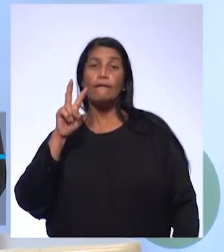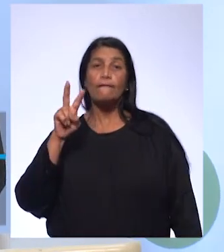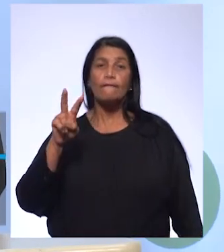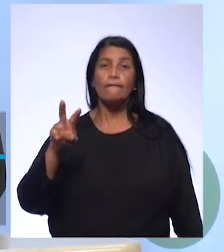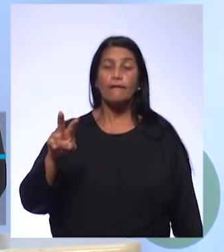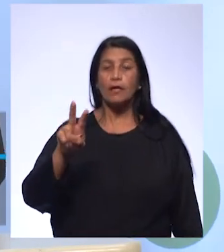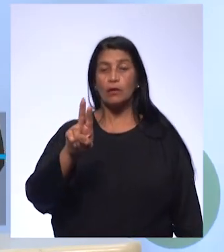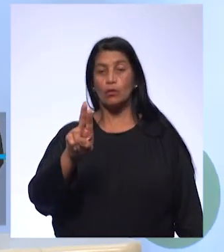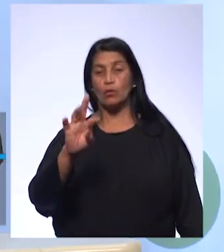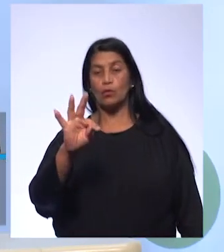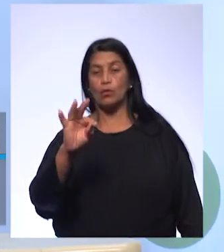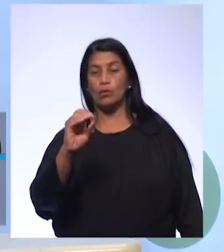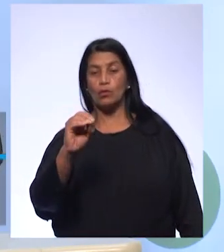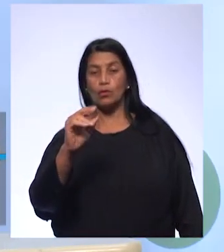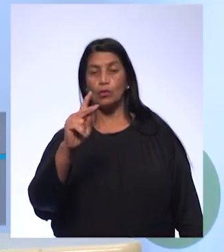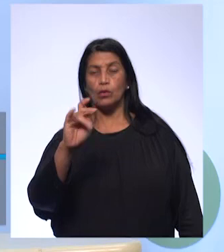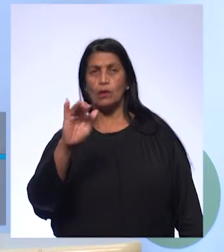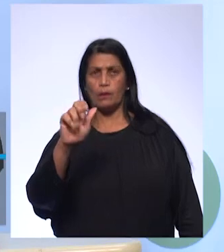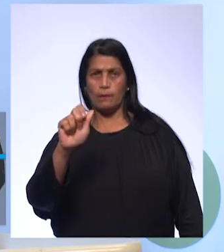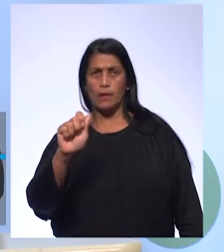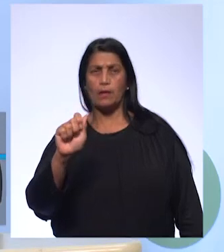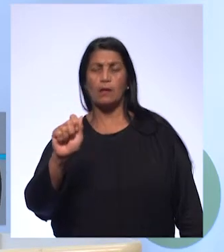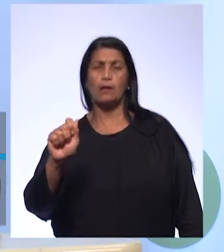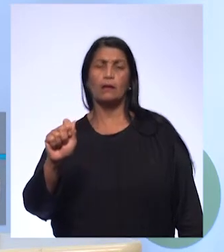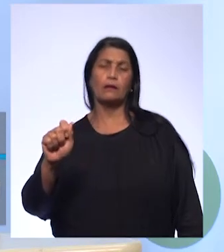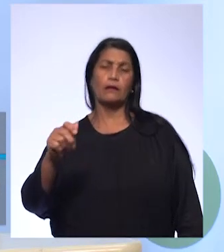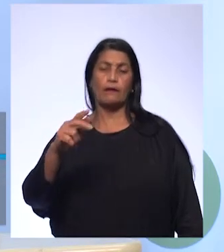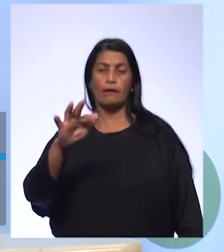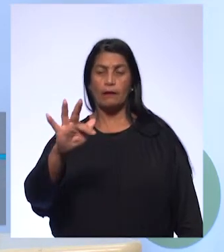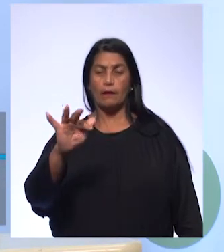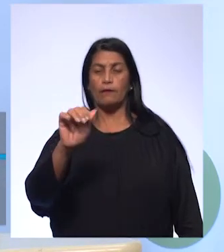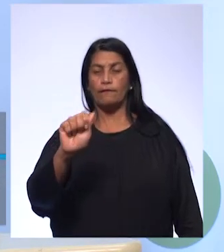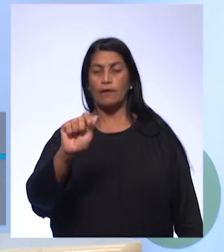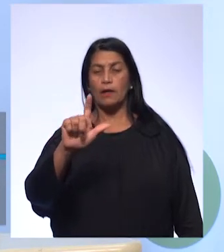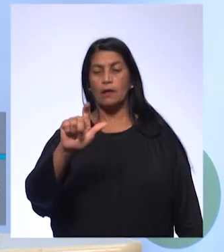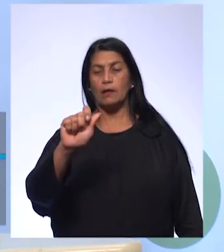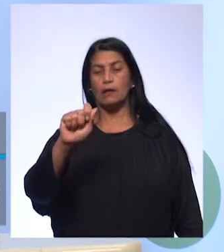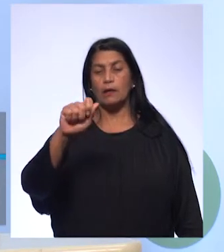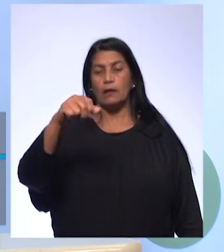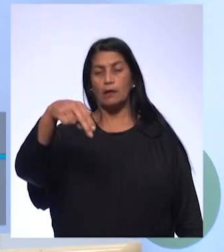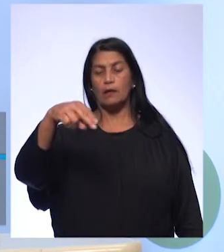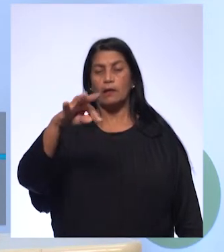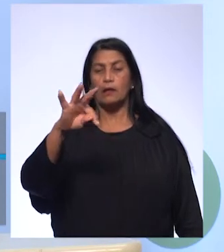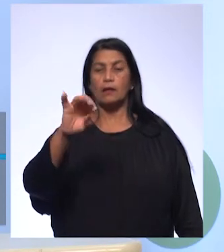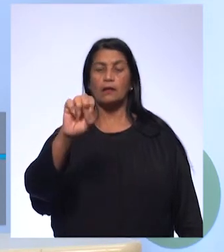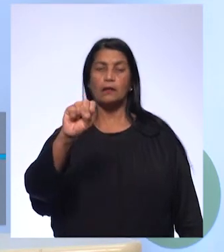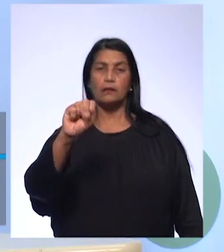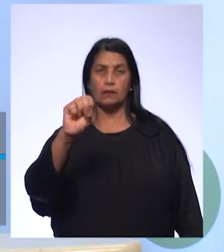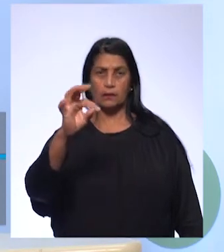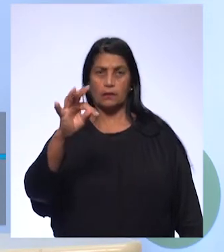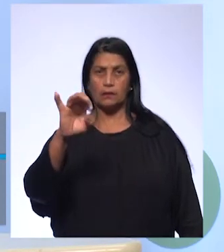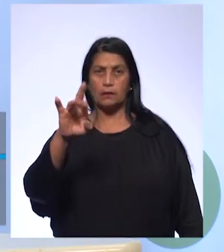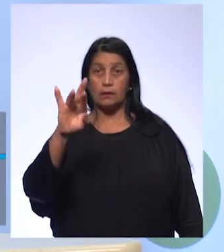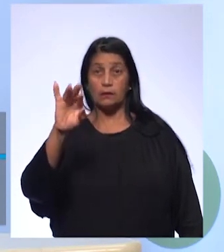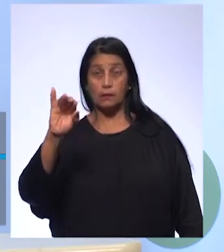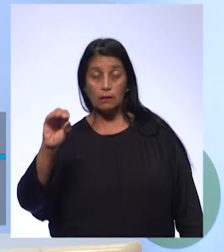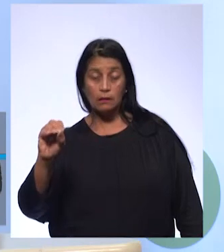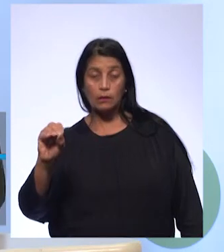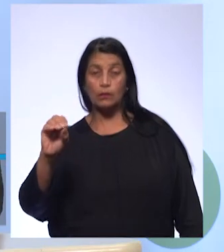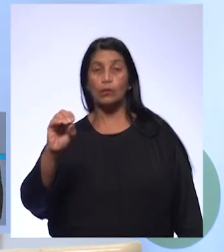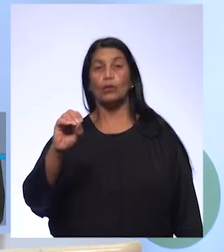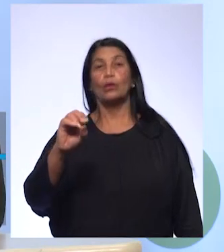na utopia, seja essa utopia, né, do falancério, seja também a Antuérpia lá do Thomas